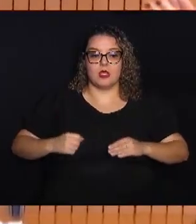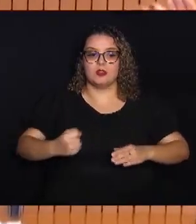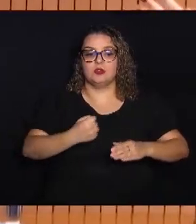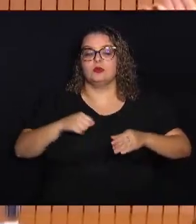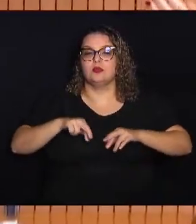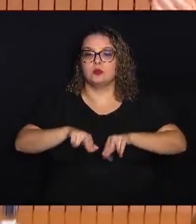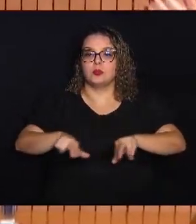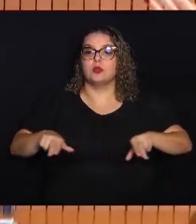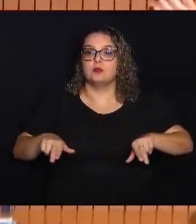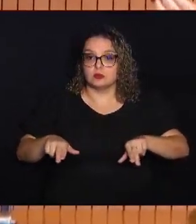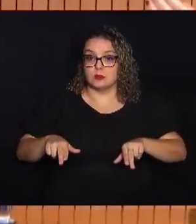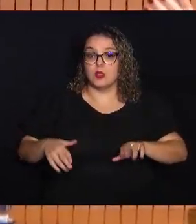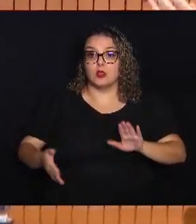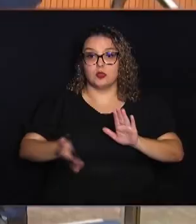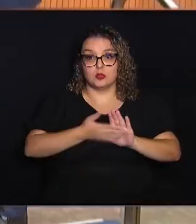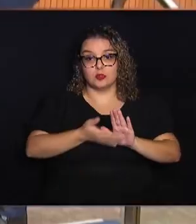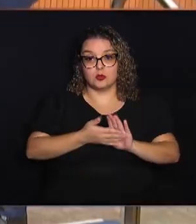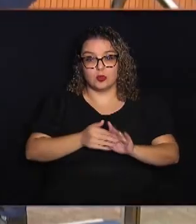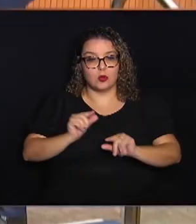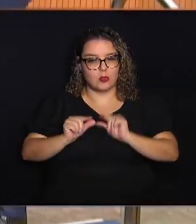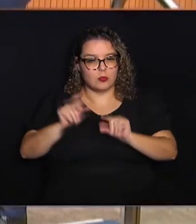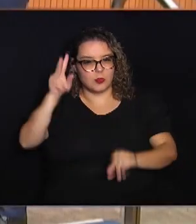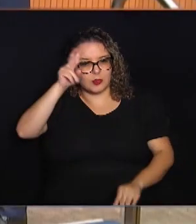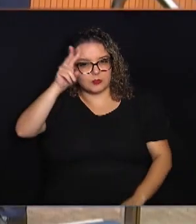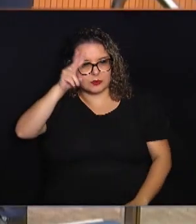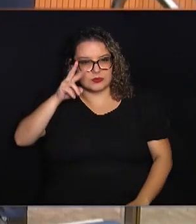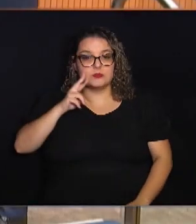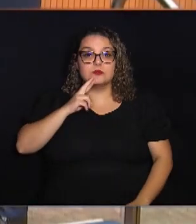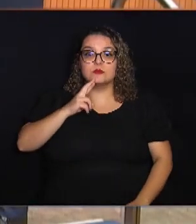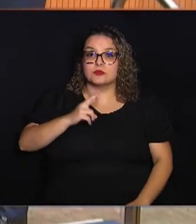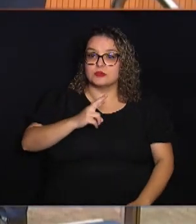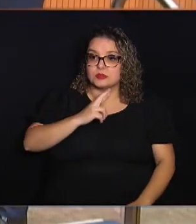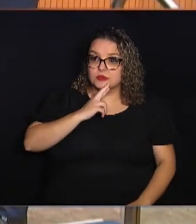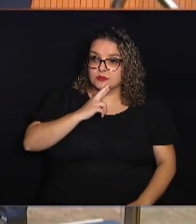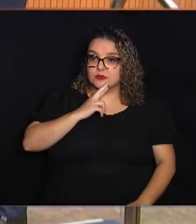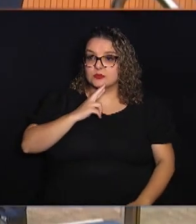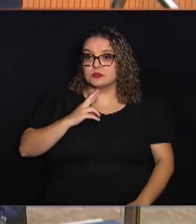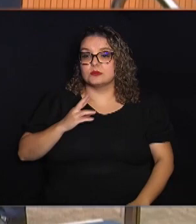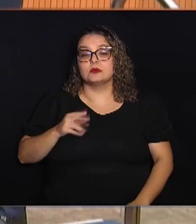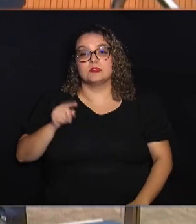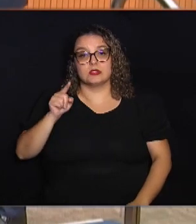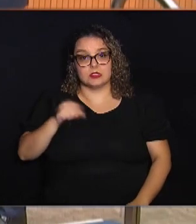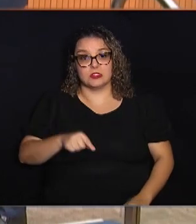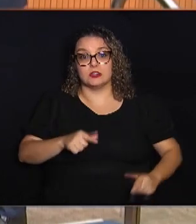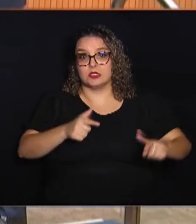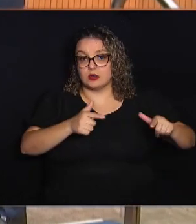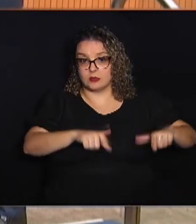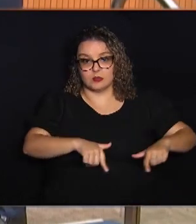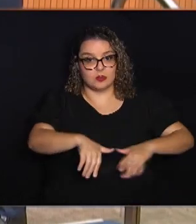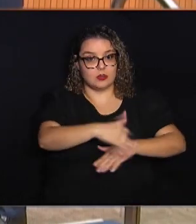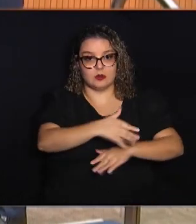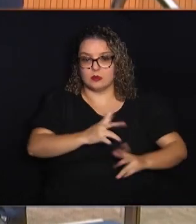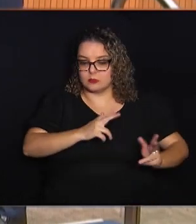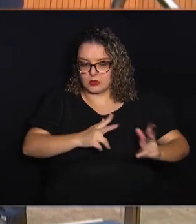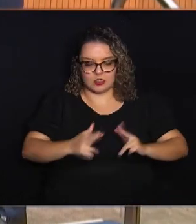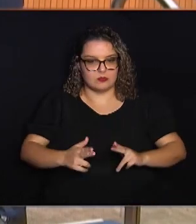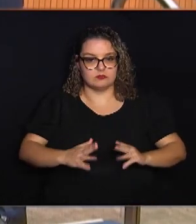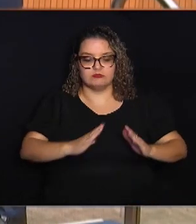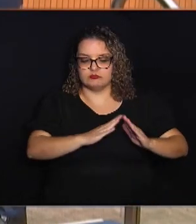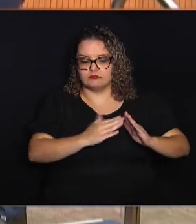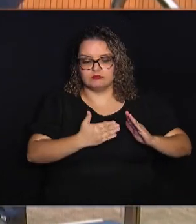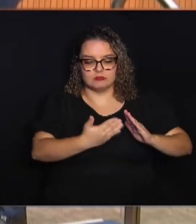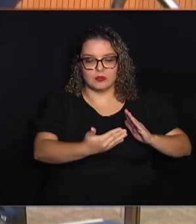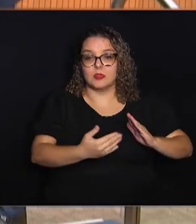O propositor resgatou um pouco da história do restaurante, que encontra-se no mesmo endereço e com a mesma fachada